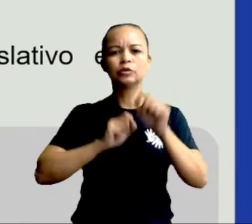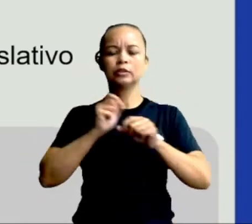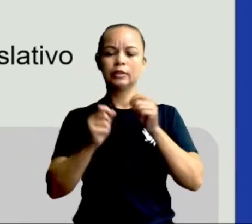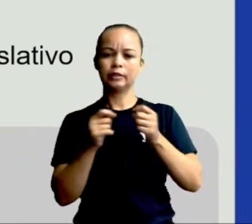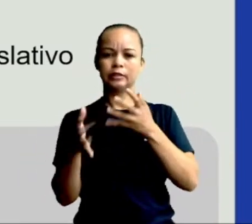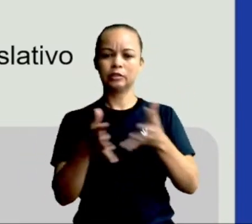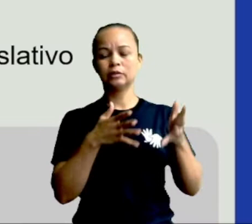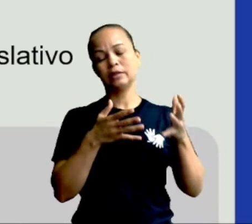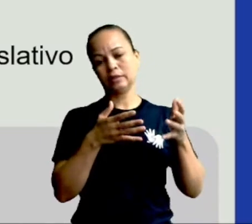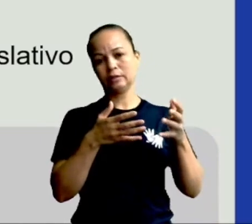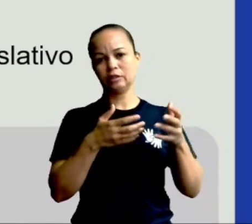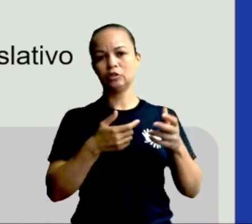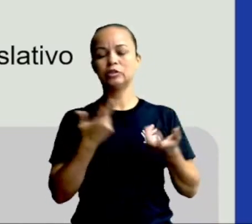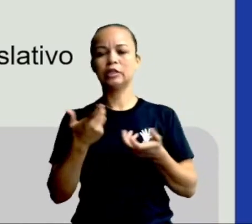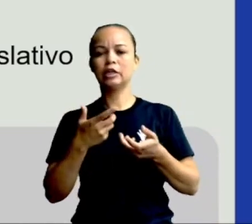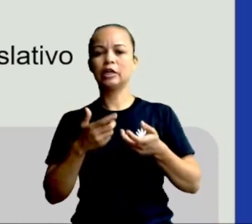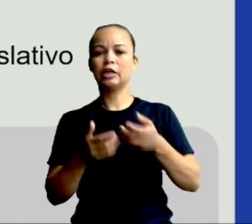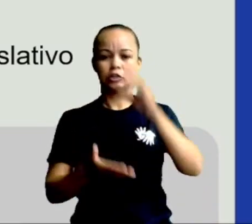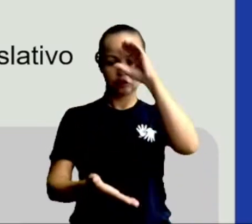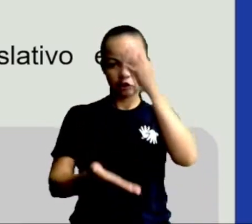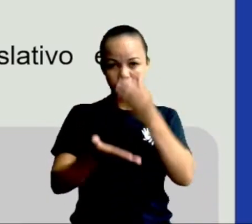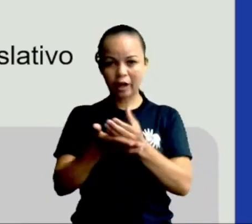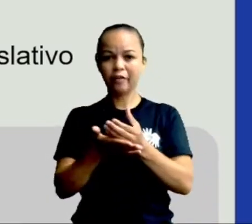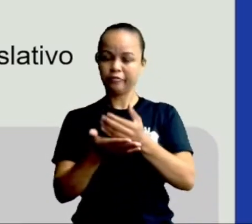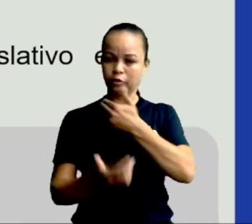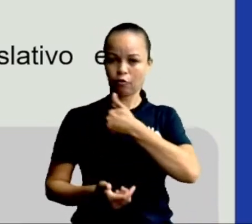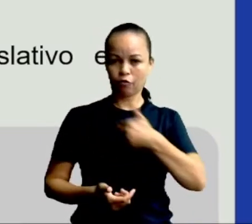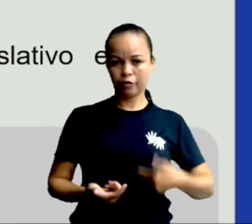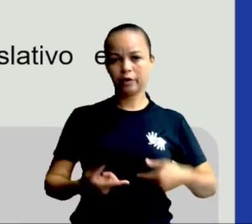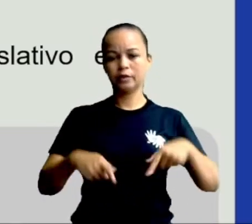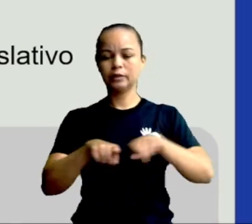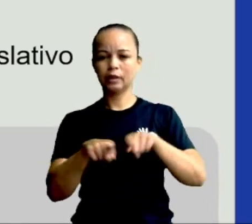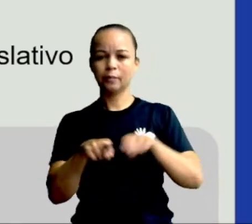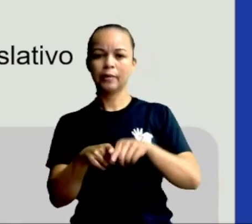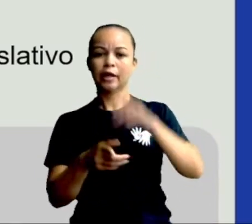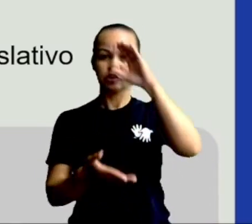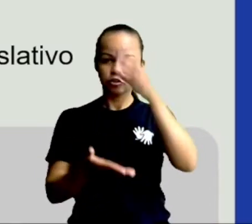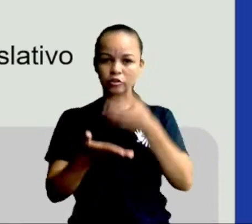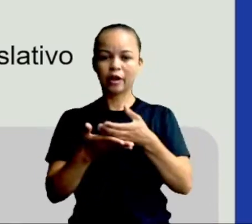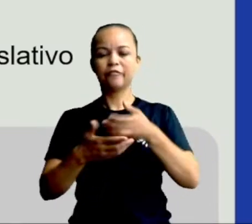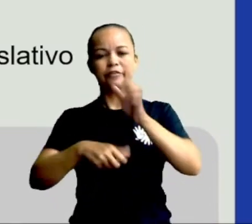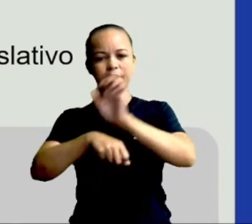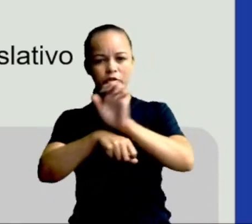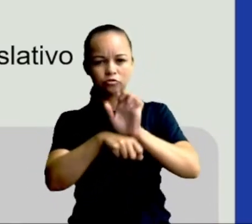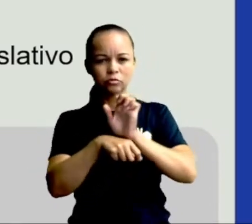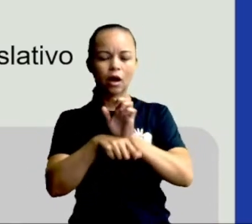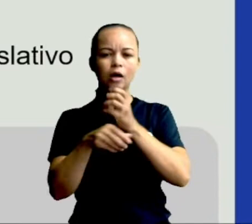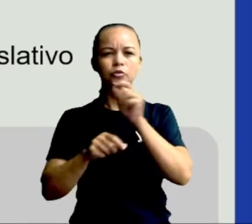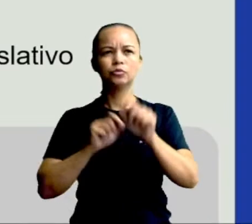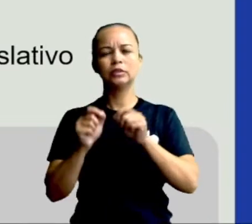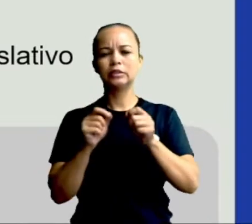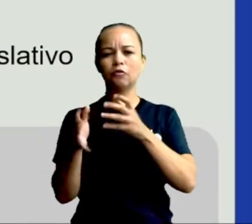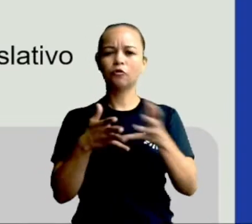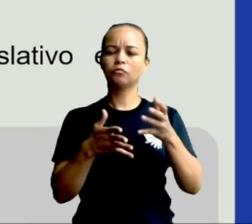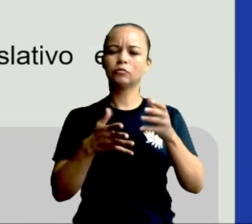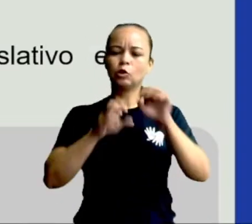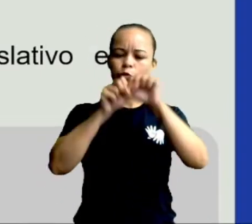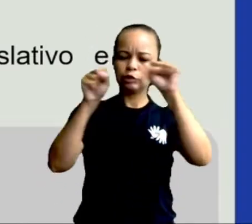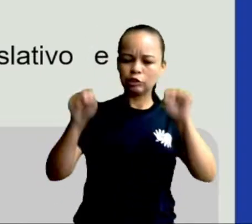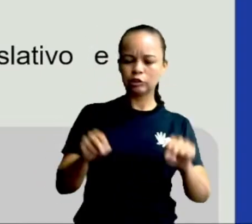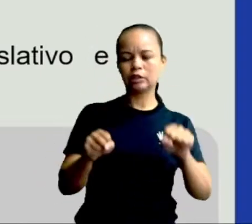de chefe de governo e de chefe de Estado é quem vai diferenciar o sistema de governo. Então, se for um sistema de